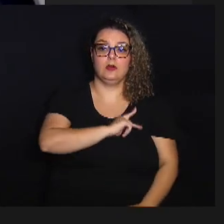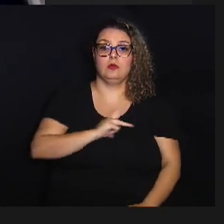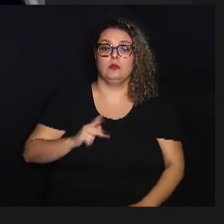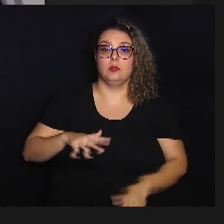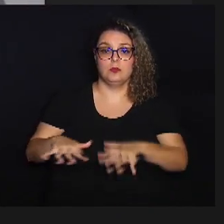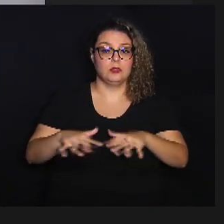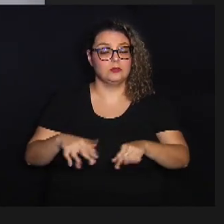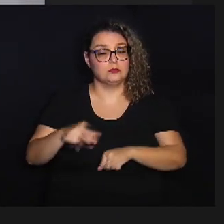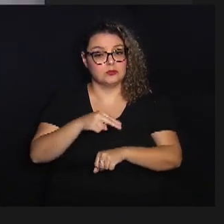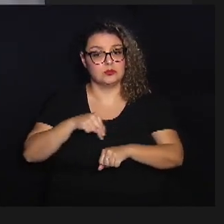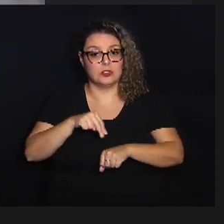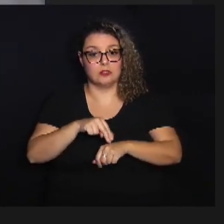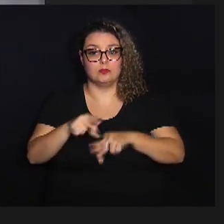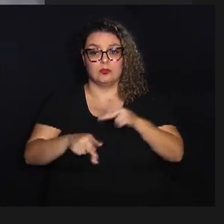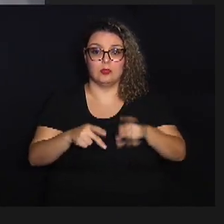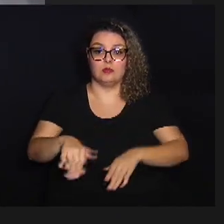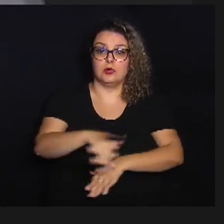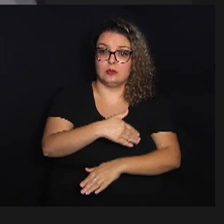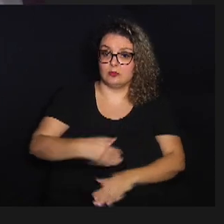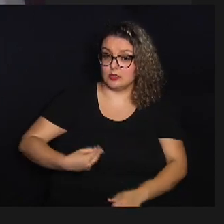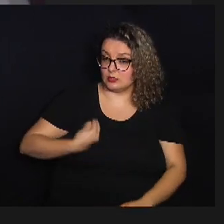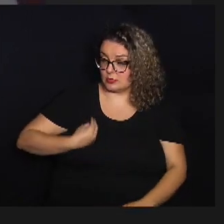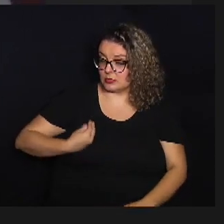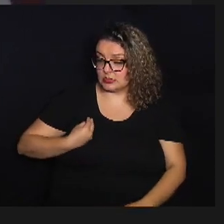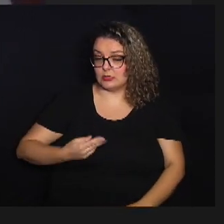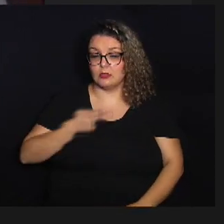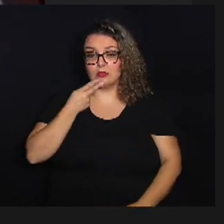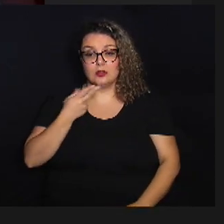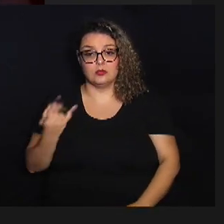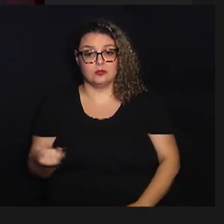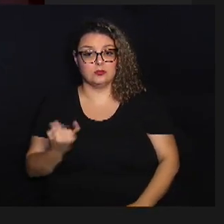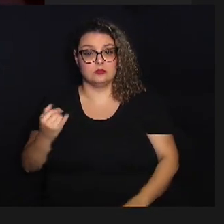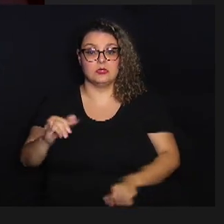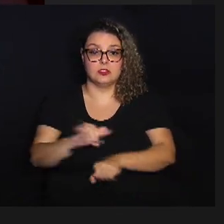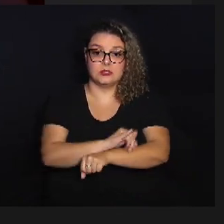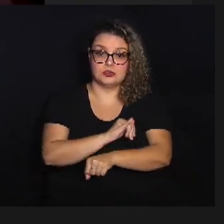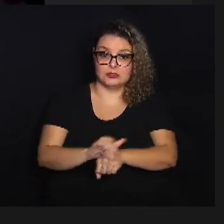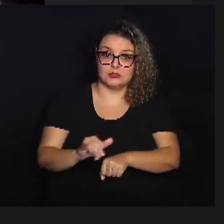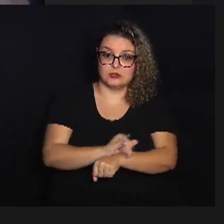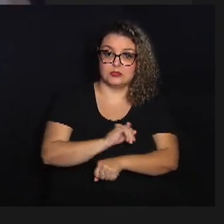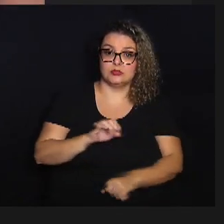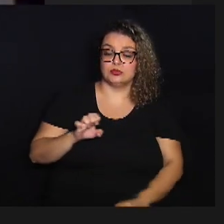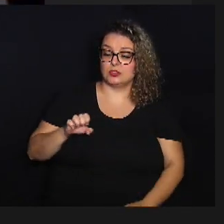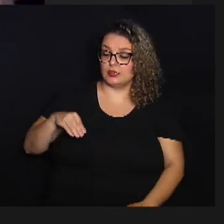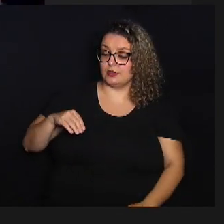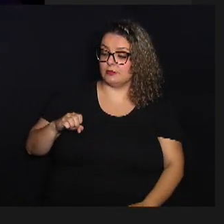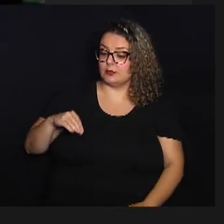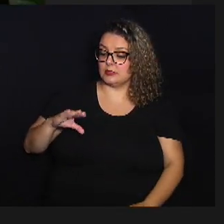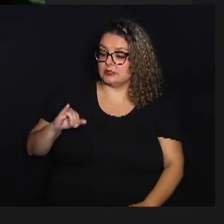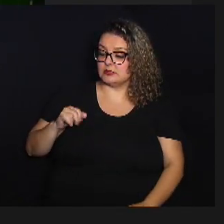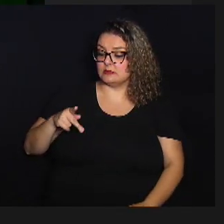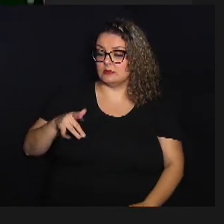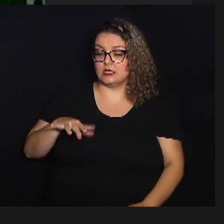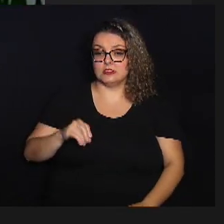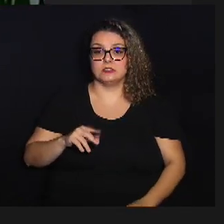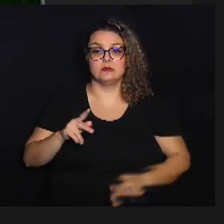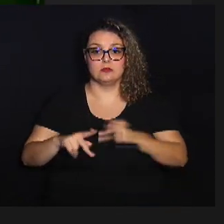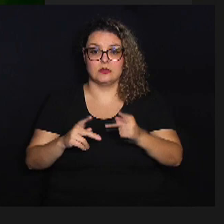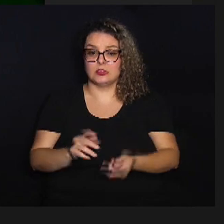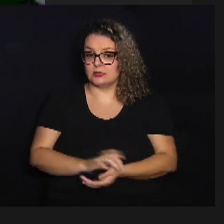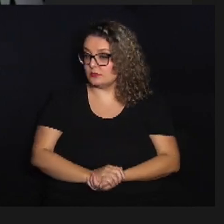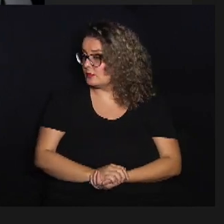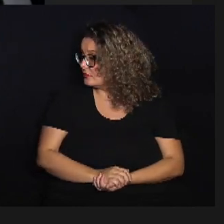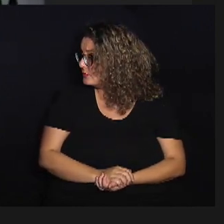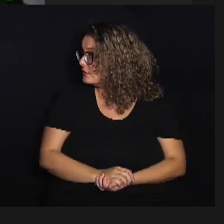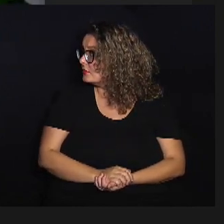da População de Rua, falou da importância de criar mecanismos de emancipação para essa população. Hoje